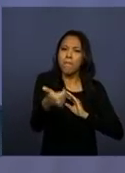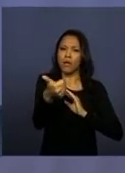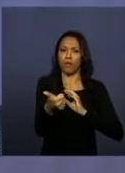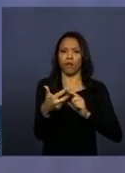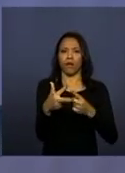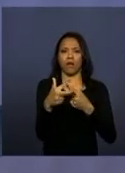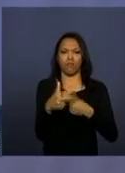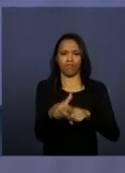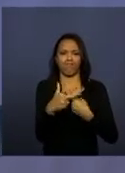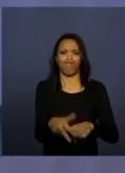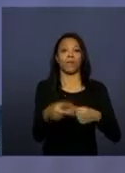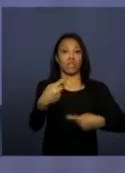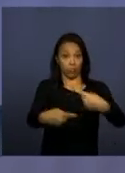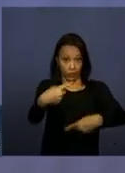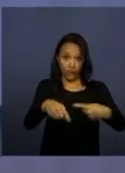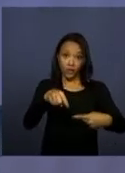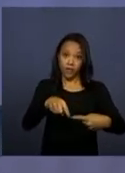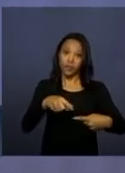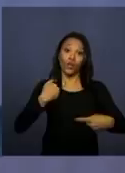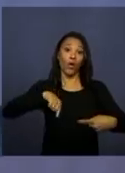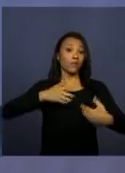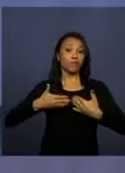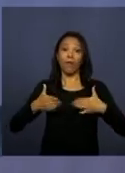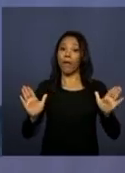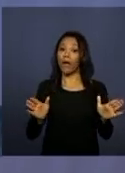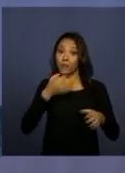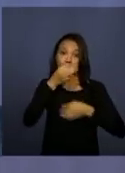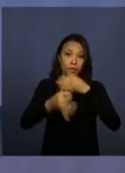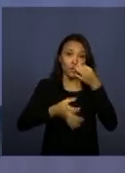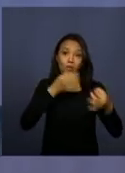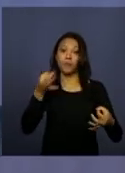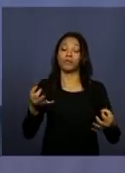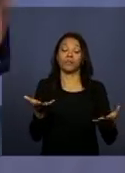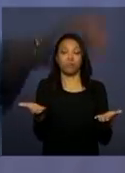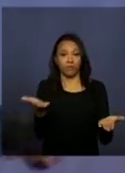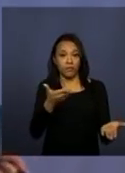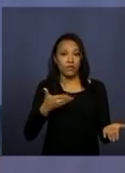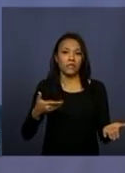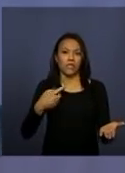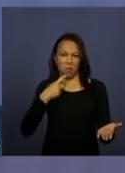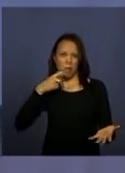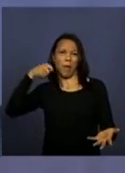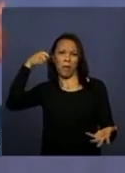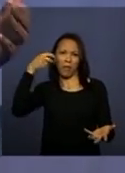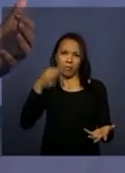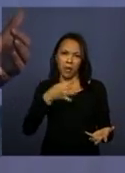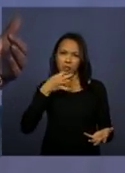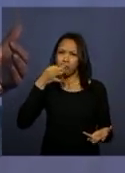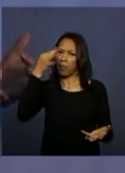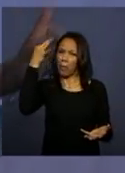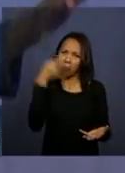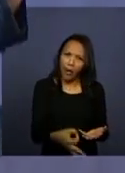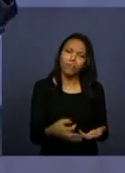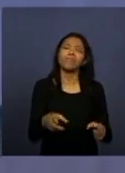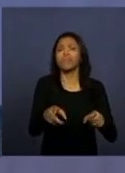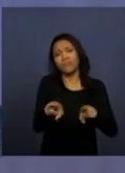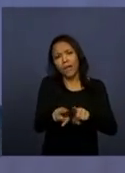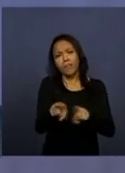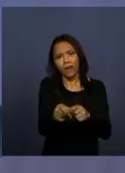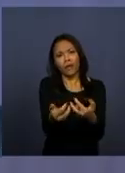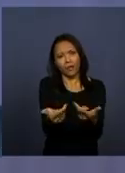política. Nós estamos abertos para sugestões, para as críticas, para que a gente